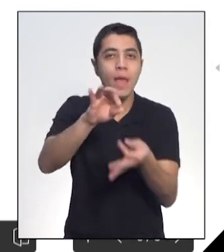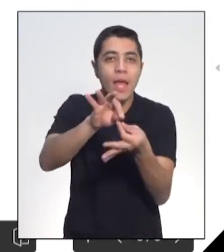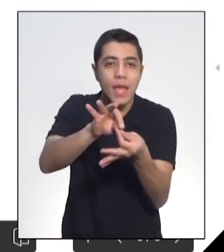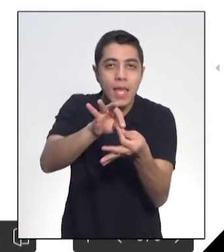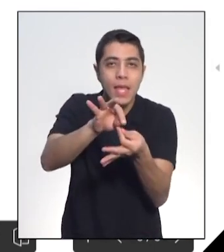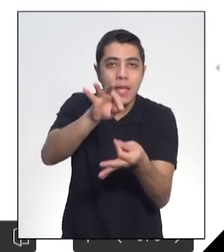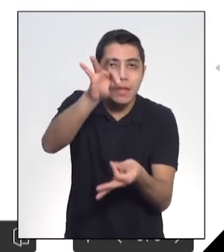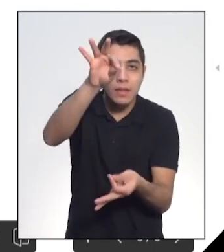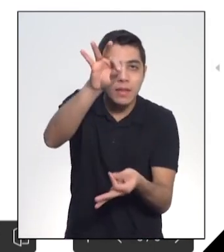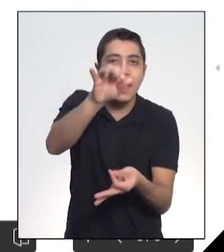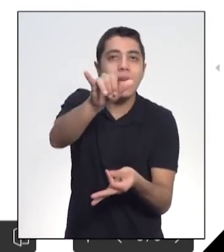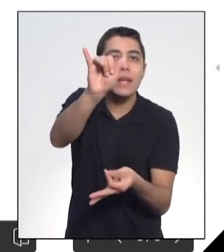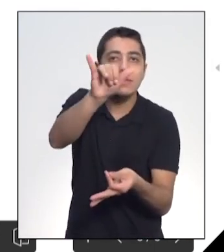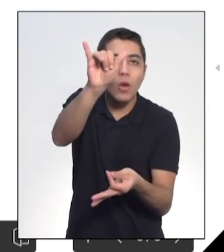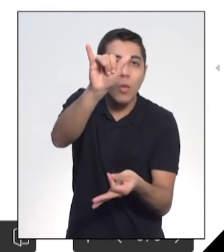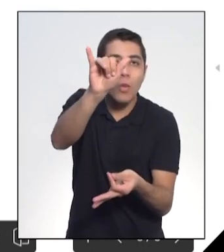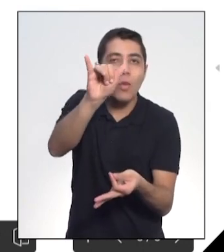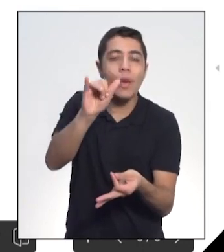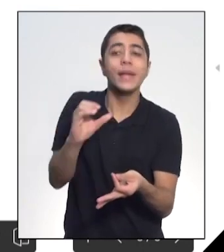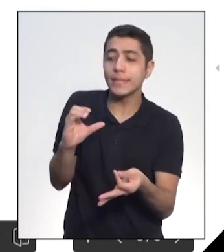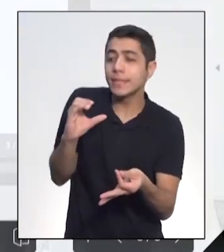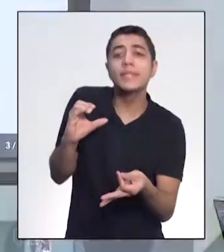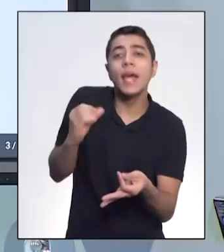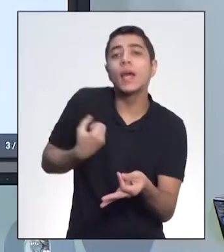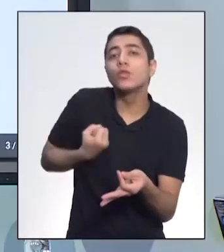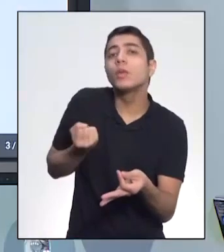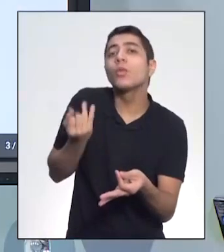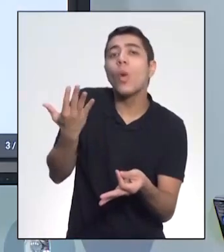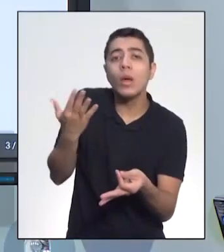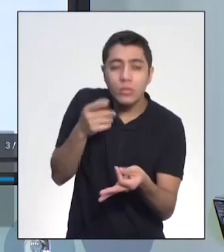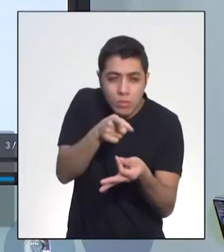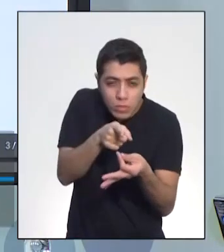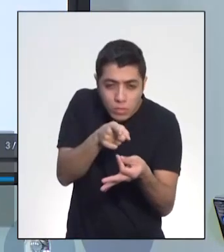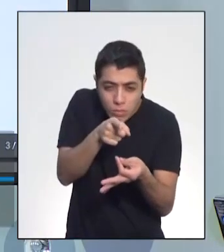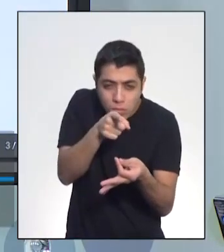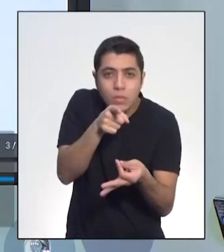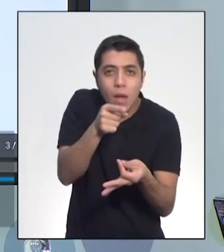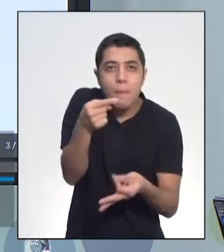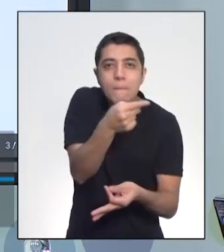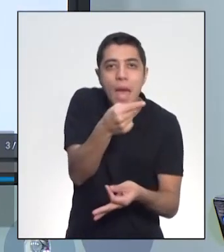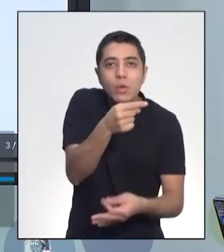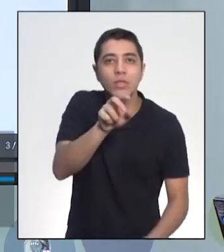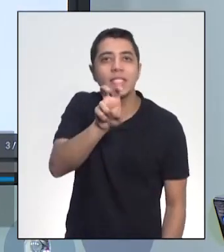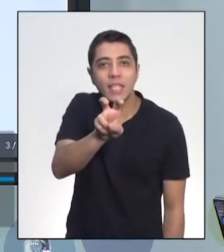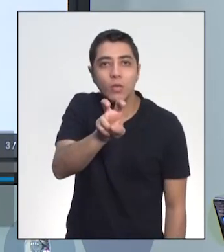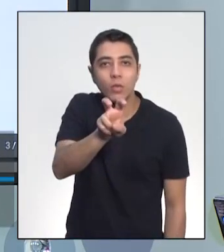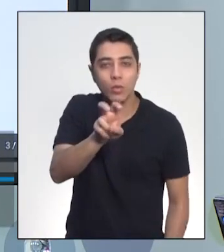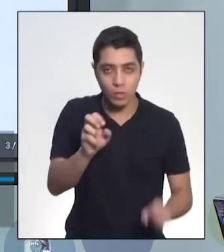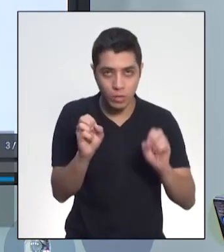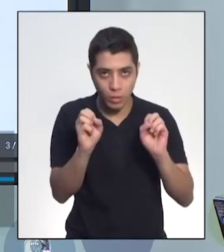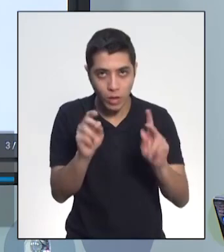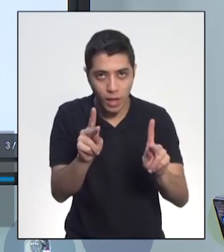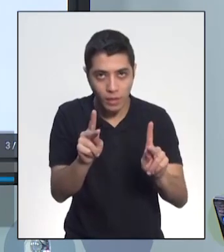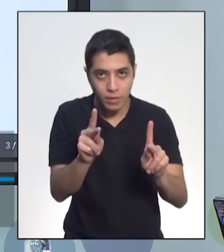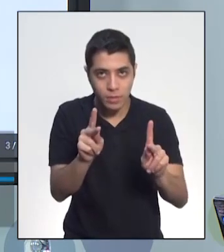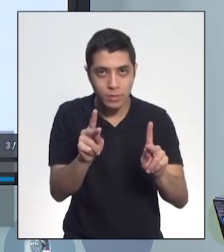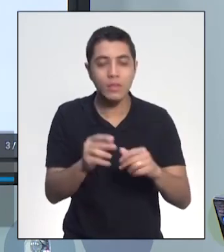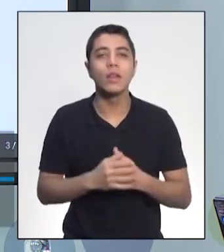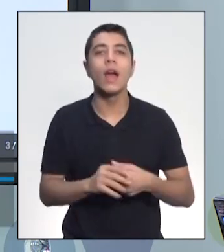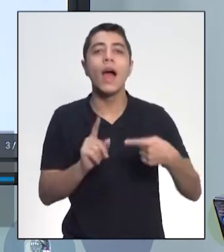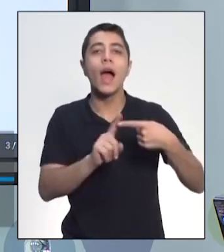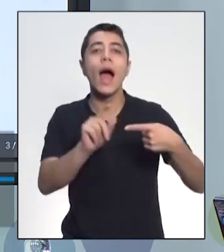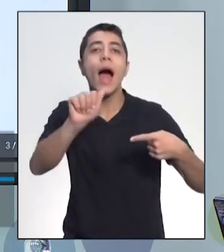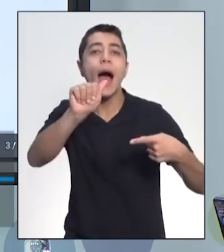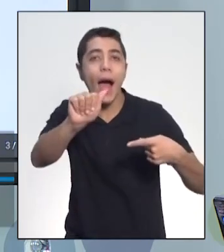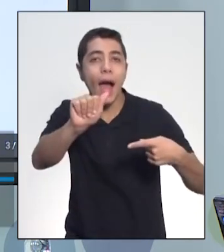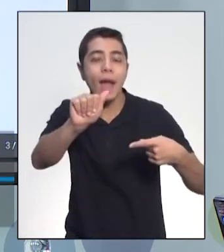Tudo bem até aí? Então, concavidade e cruza o eixo. O que é a concavidade? É o valor do A. Cruza o eixo é o valor do